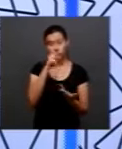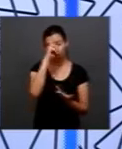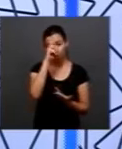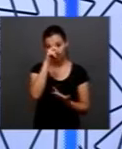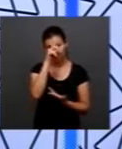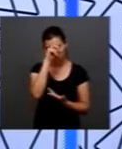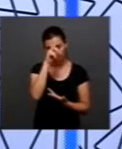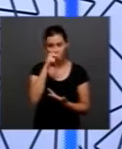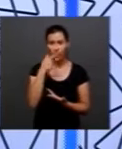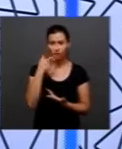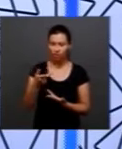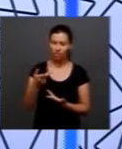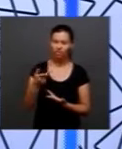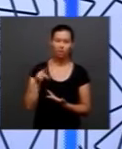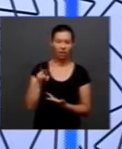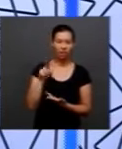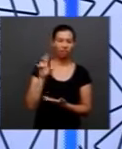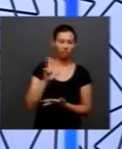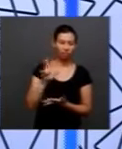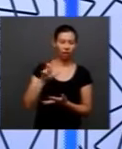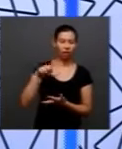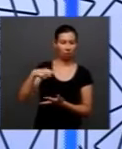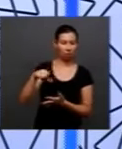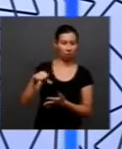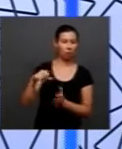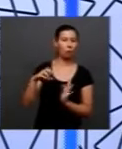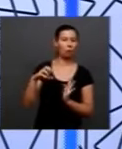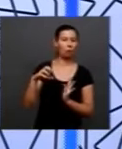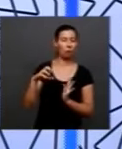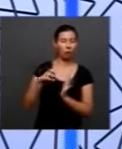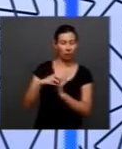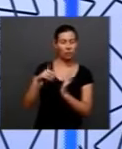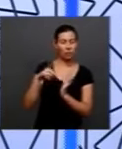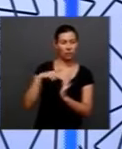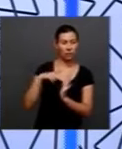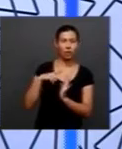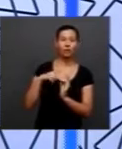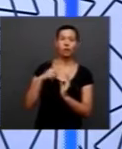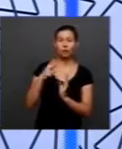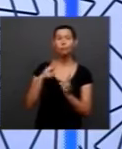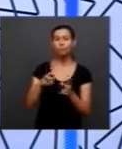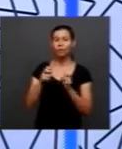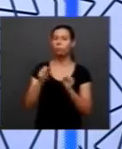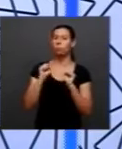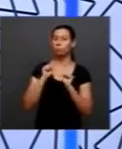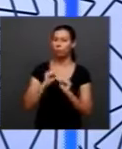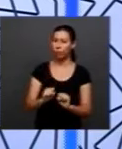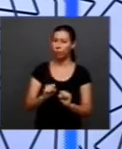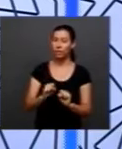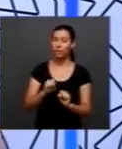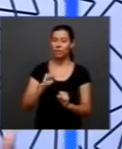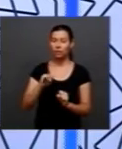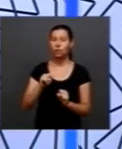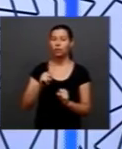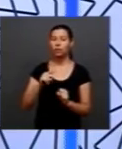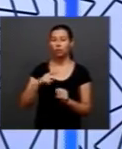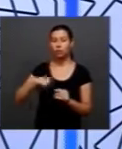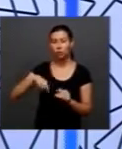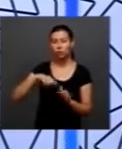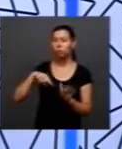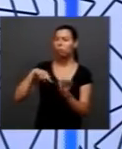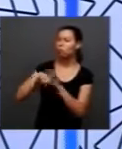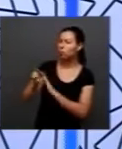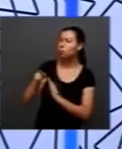aquilo é possível. E se a gente não questiona isso, a gente acaba reproduzindo como vários relatos de estudantes